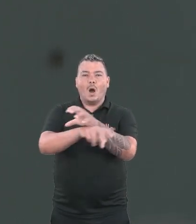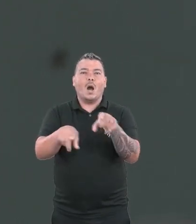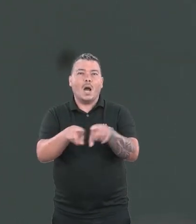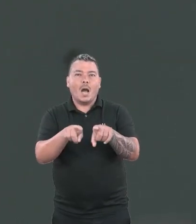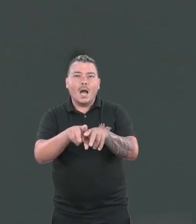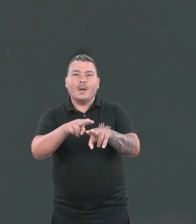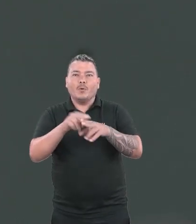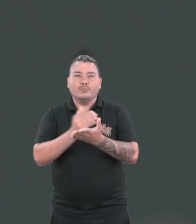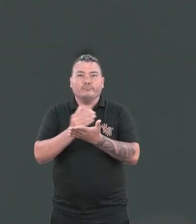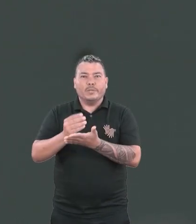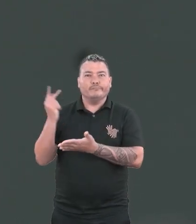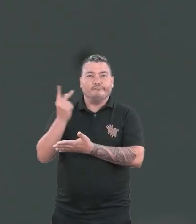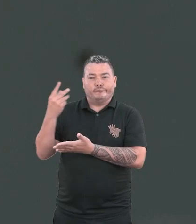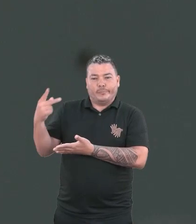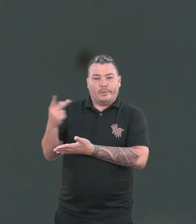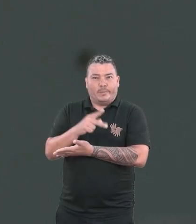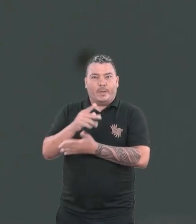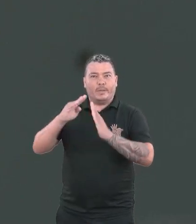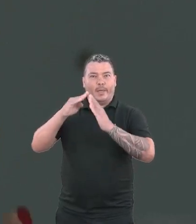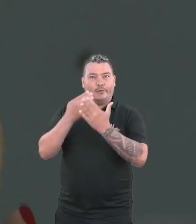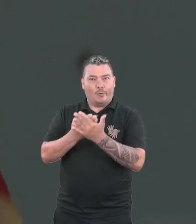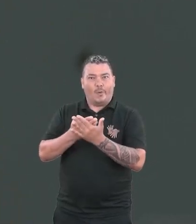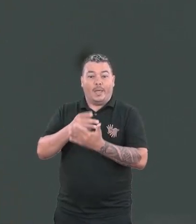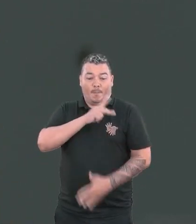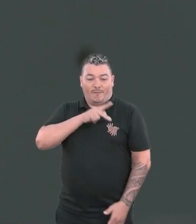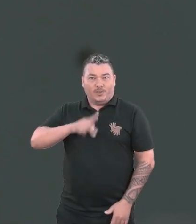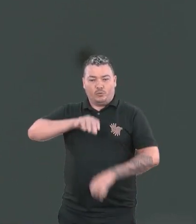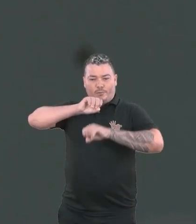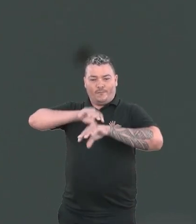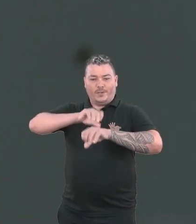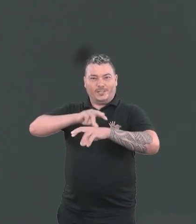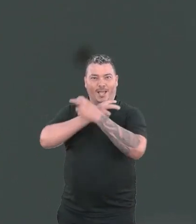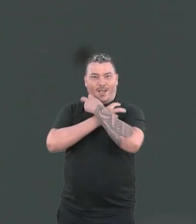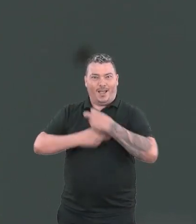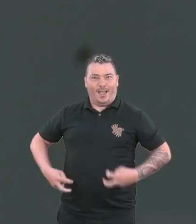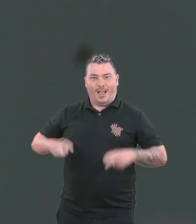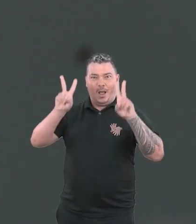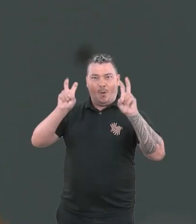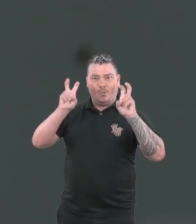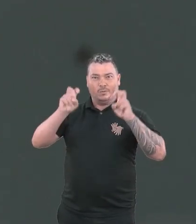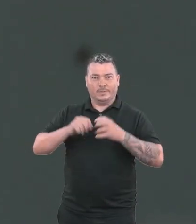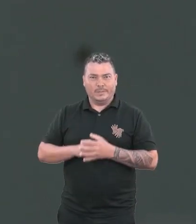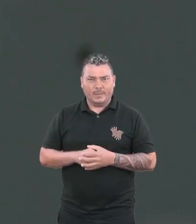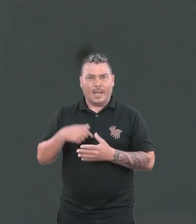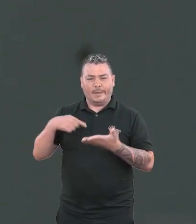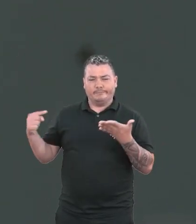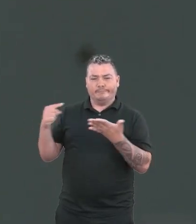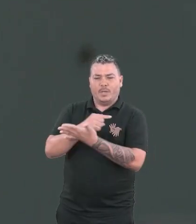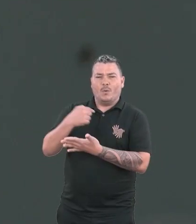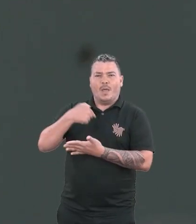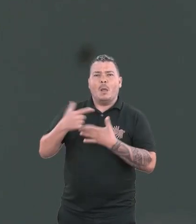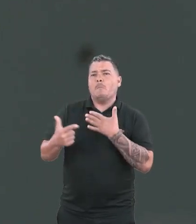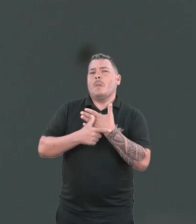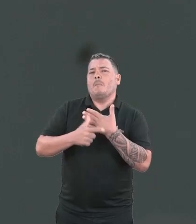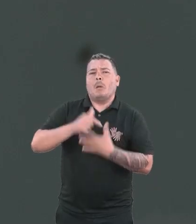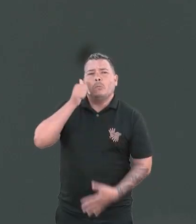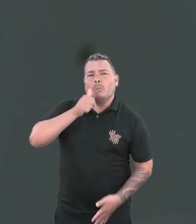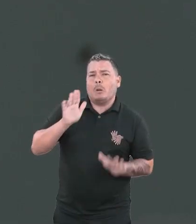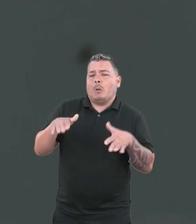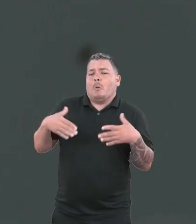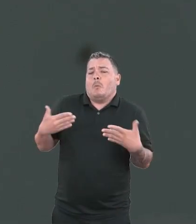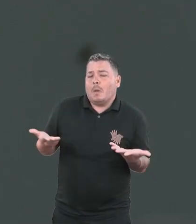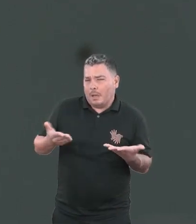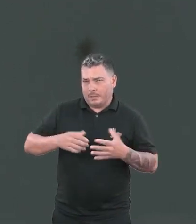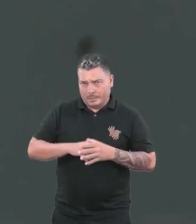escolar, do qual a professora Maria vai dar uma aula sobre cangaço e é questionado sobre o papel